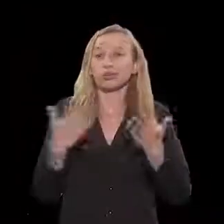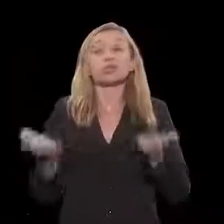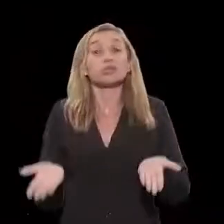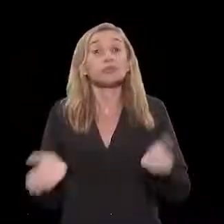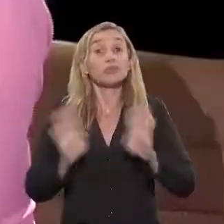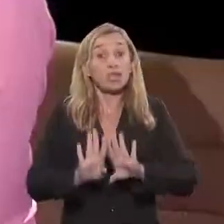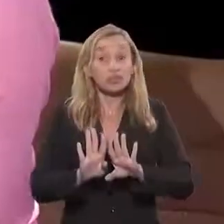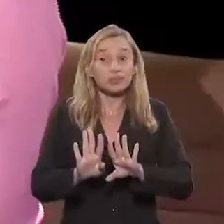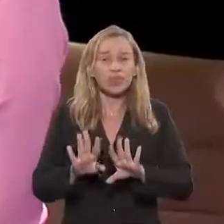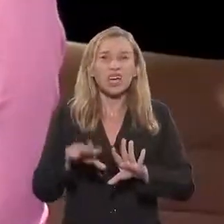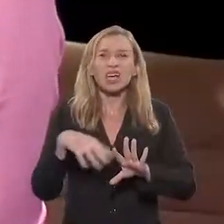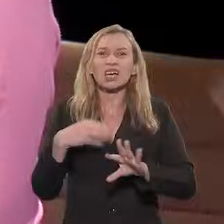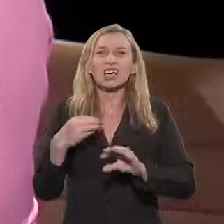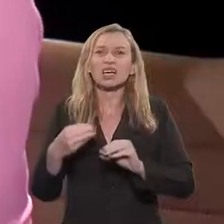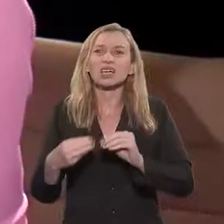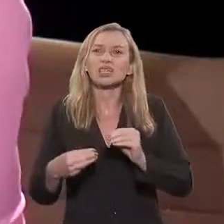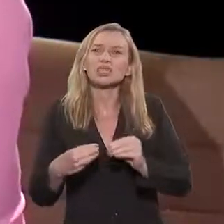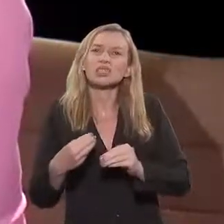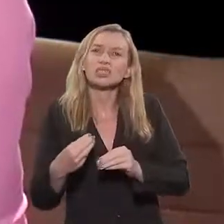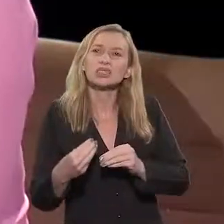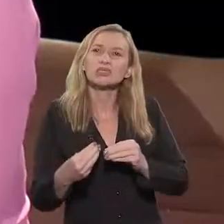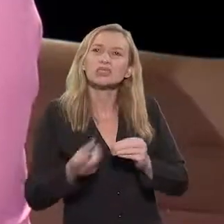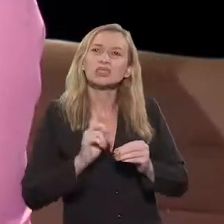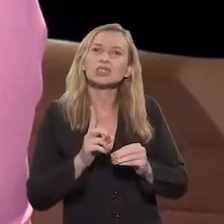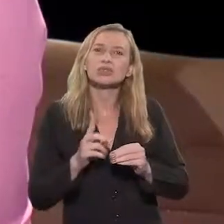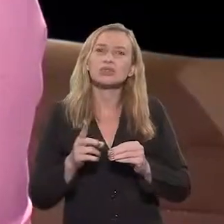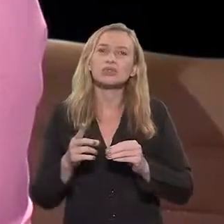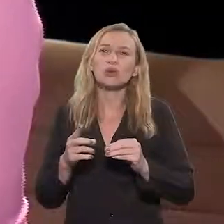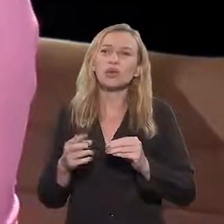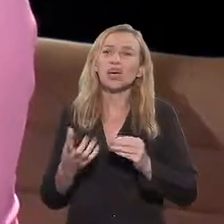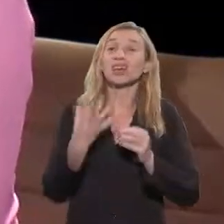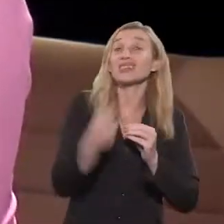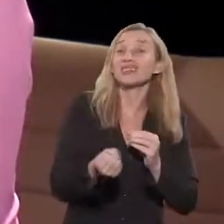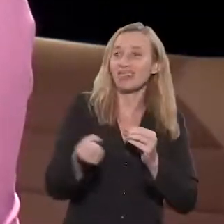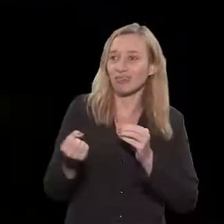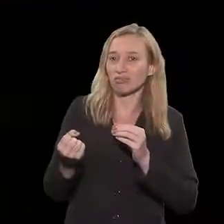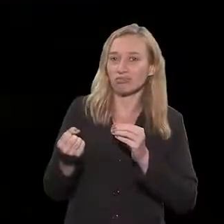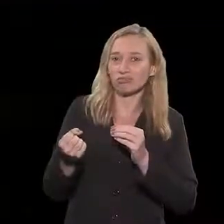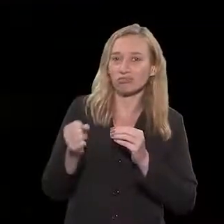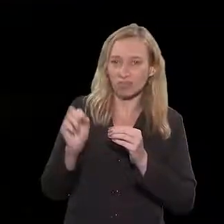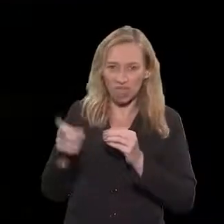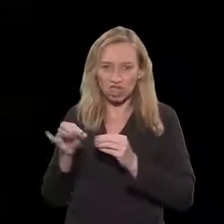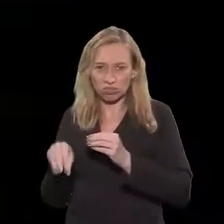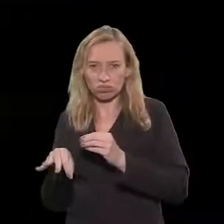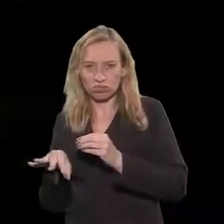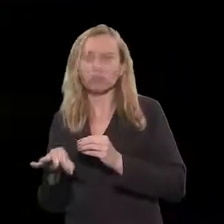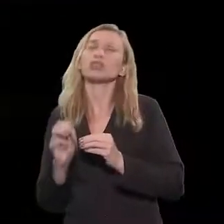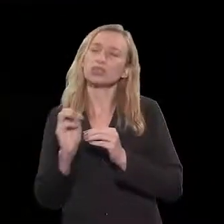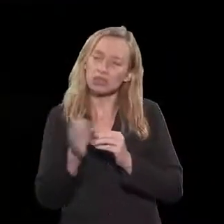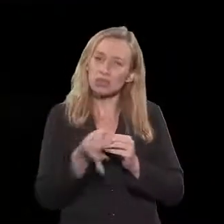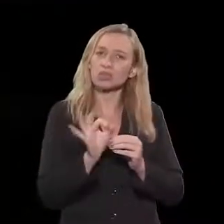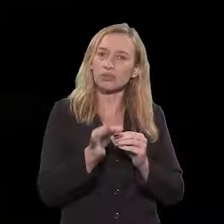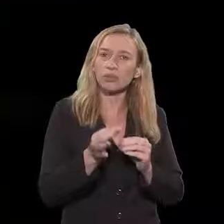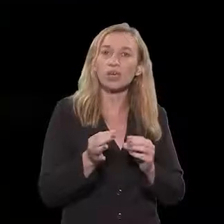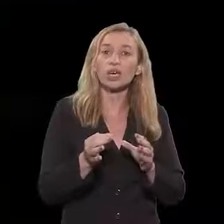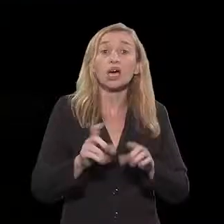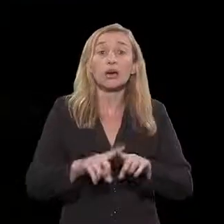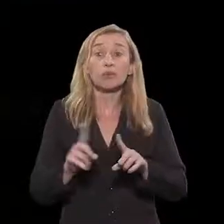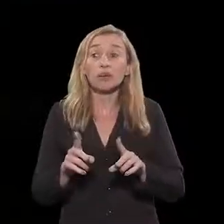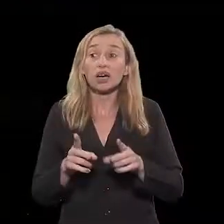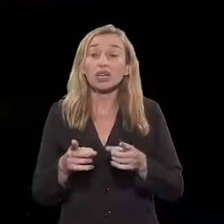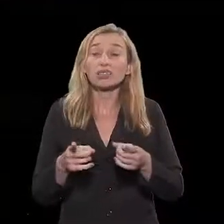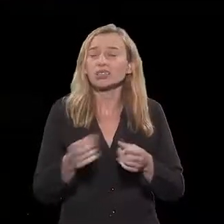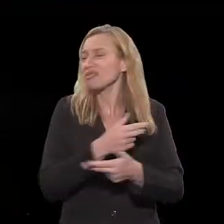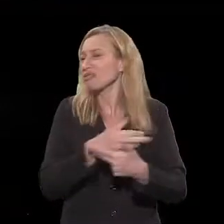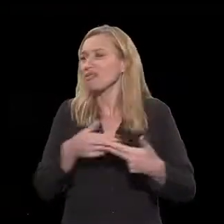processo. Mas é claro. Como se esse saber ainda esse saber ainda não foi legitimado. É isso. Seria isso. É isso. Ele é um espaço. Sim, mas